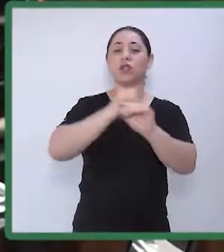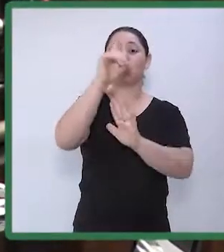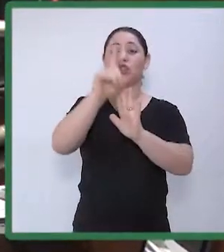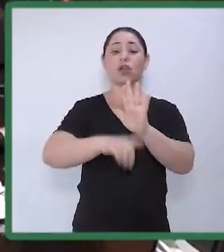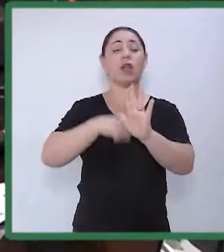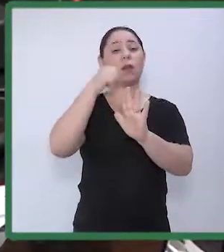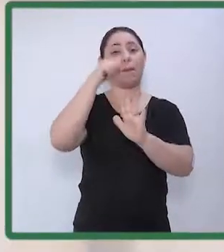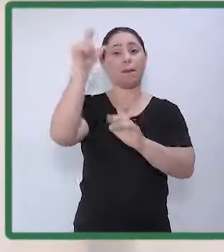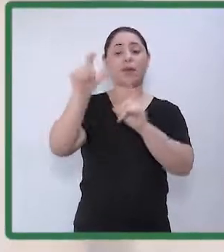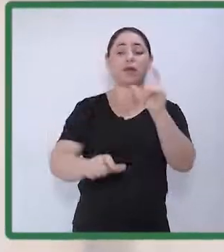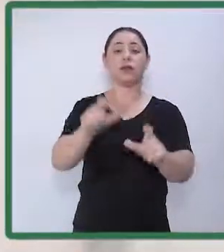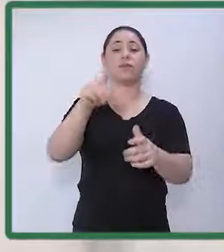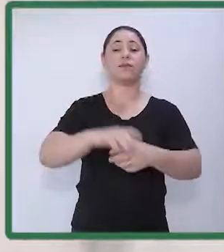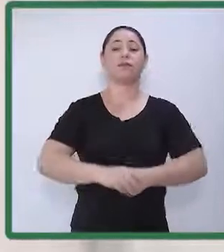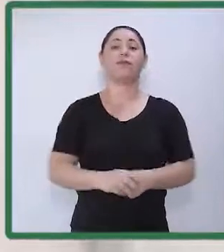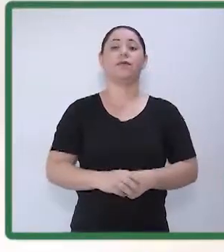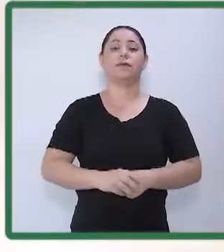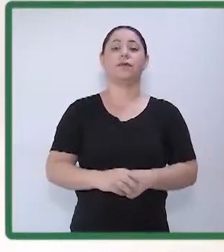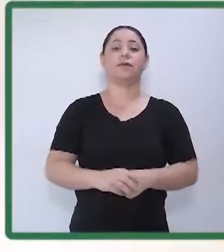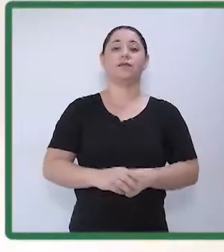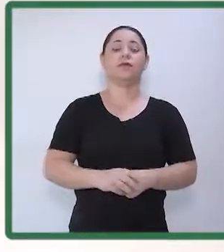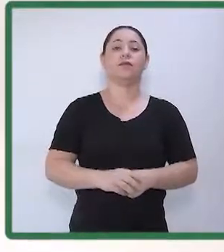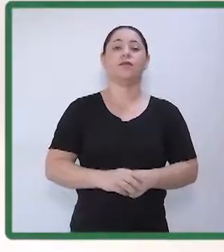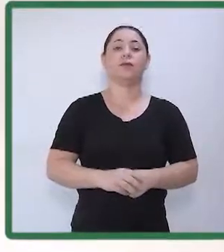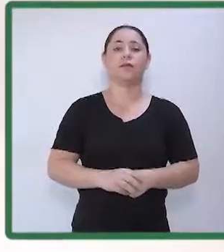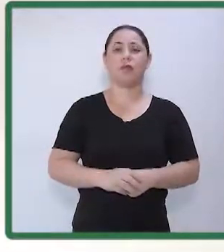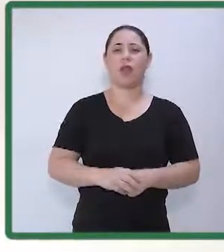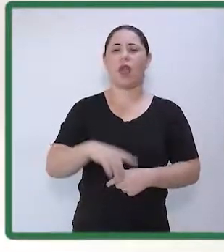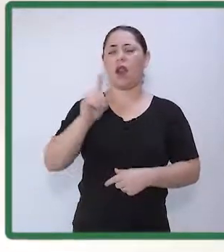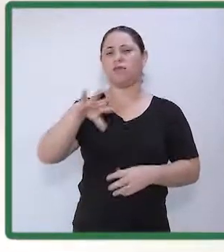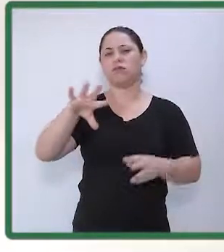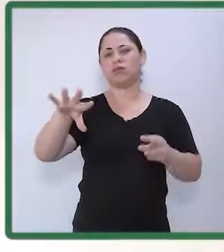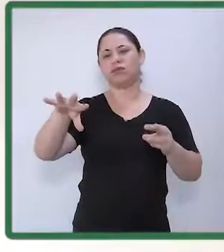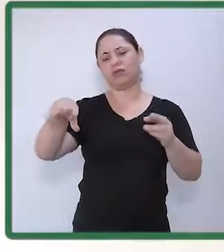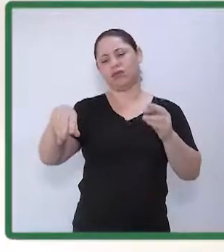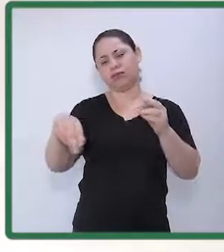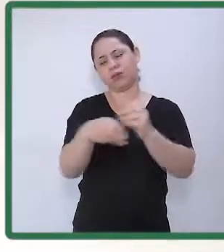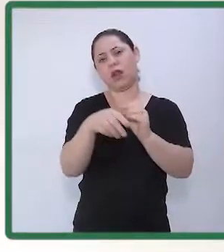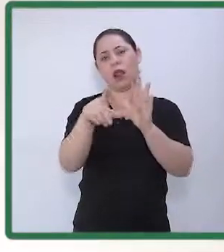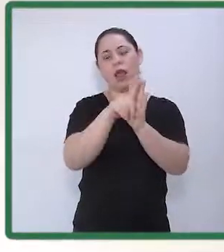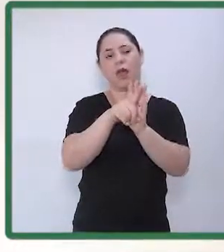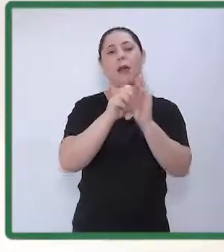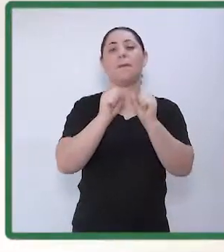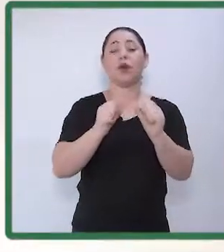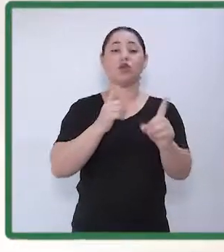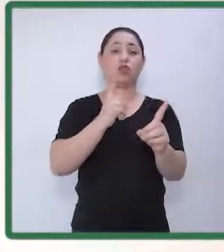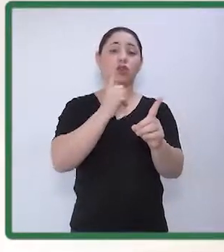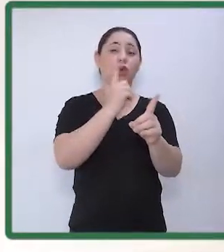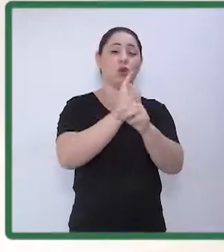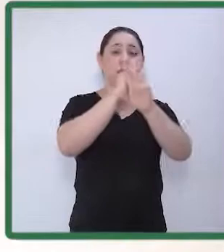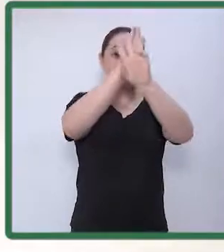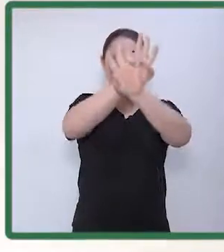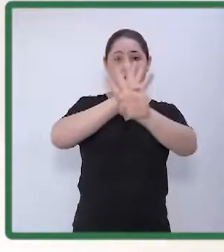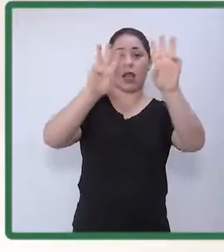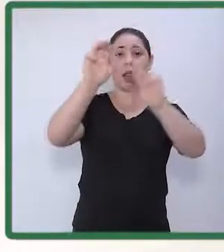dos direitos de nossas mulheres. É isso, gente. O acesso, a consolidação das leis, você pode encontrar no nosso site,